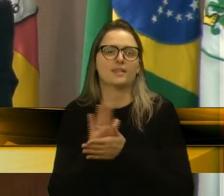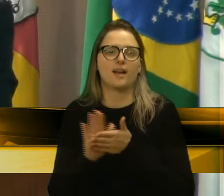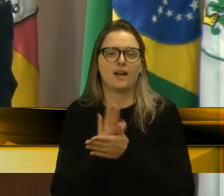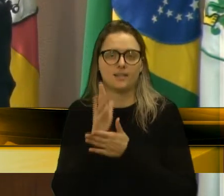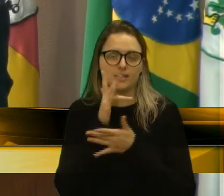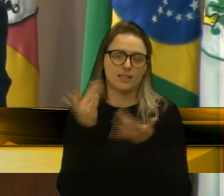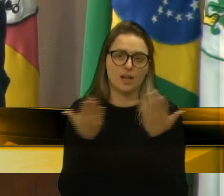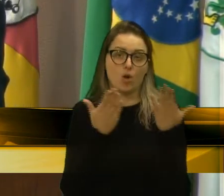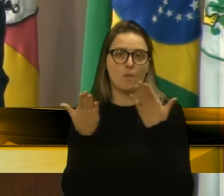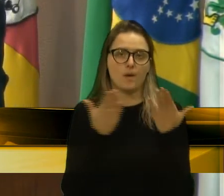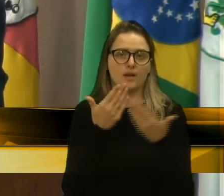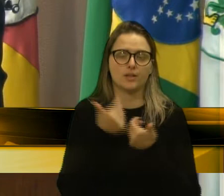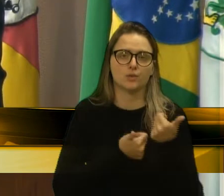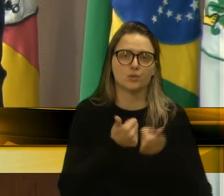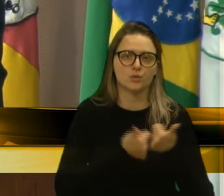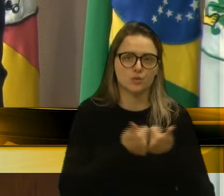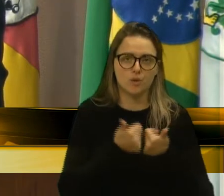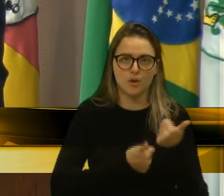Então,